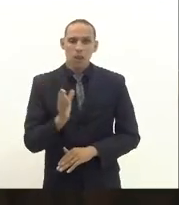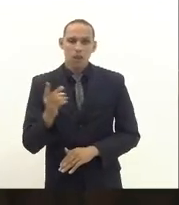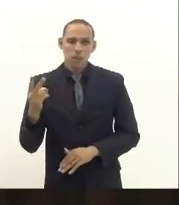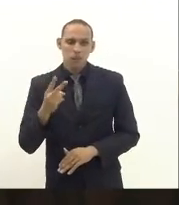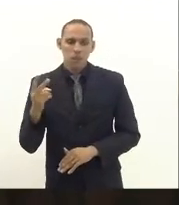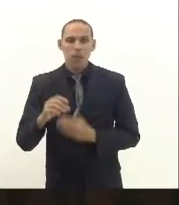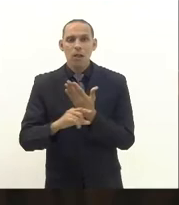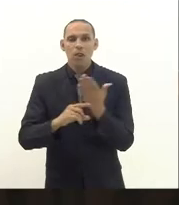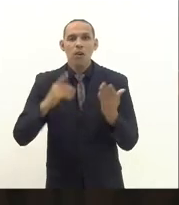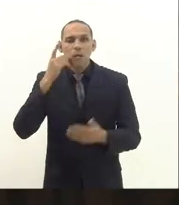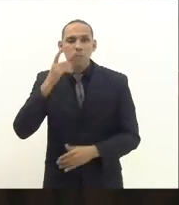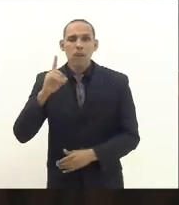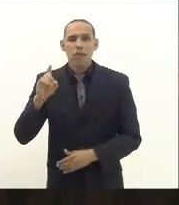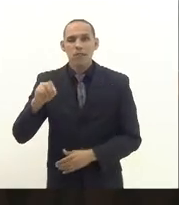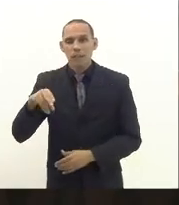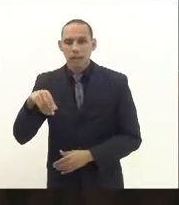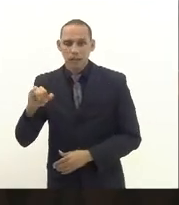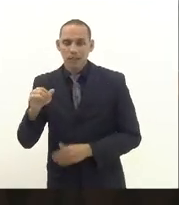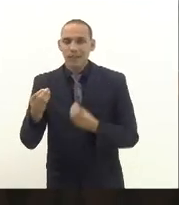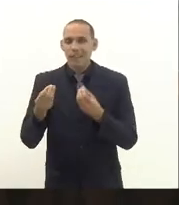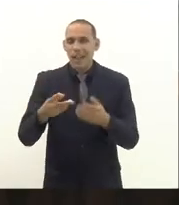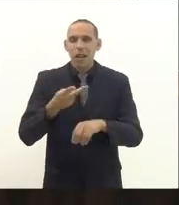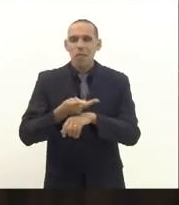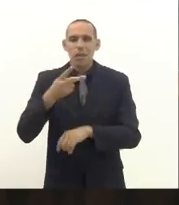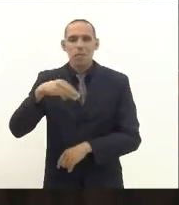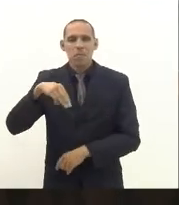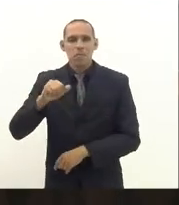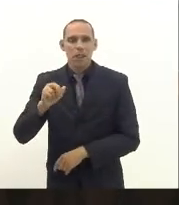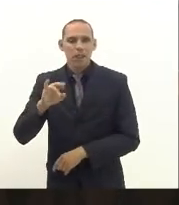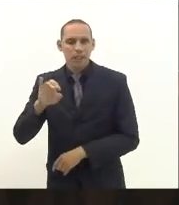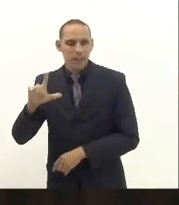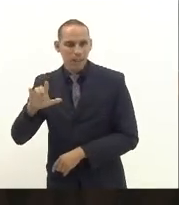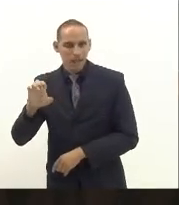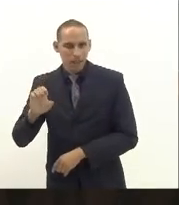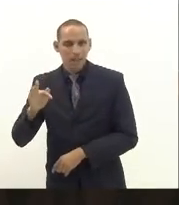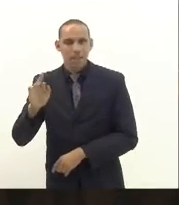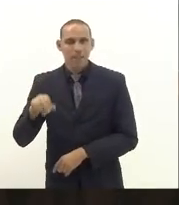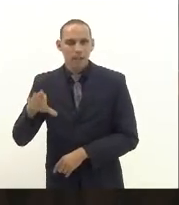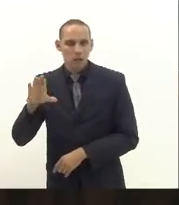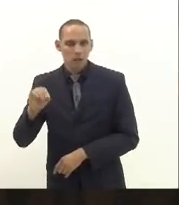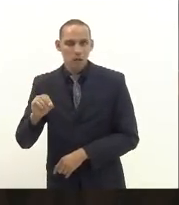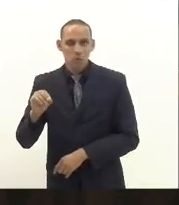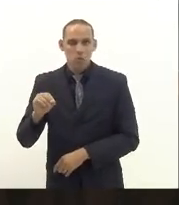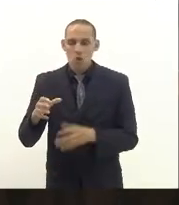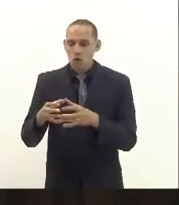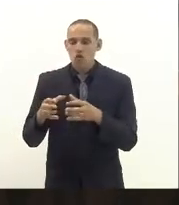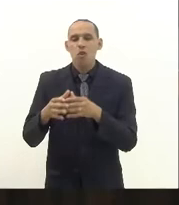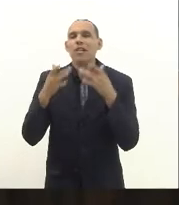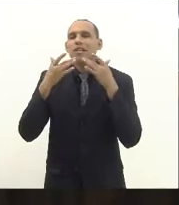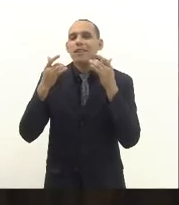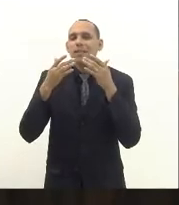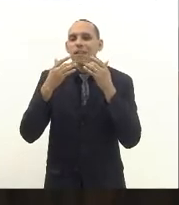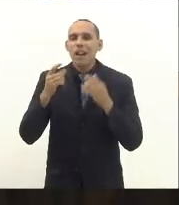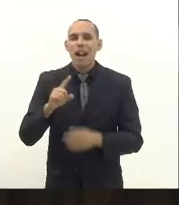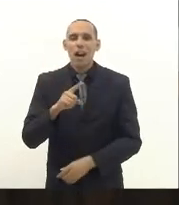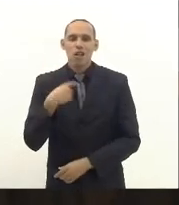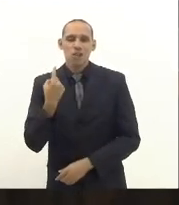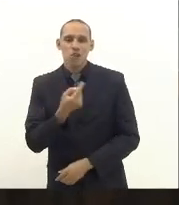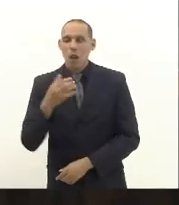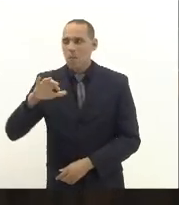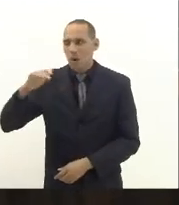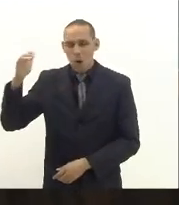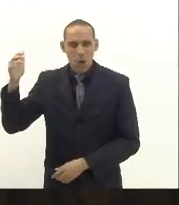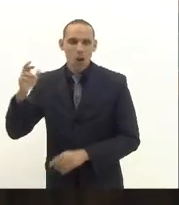Monteiro concede o prêmio Marielle Franco algum grupo de teatro nós do Morro parecer da comissão de normas internas e proposições externas favorável